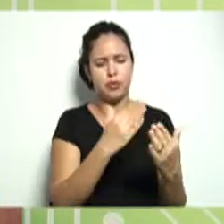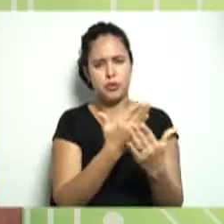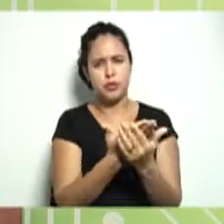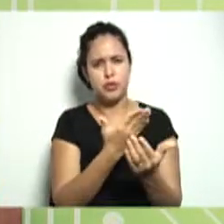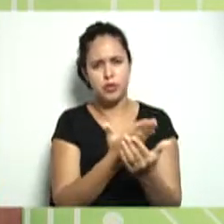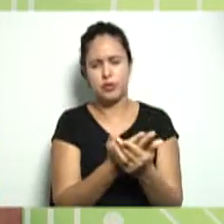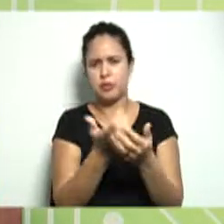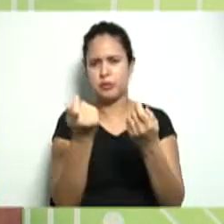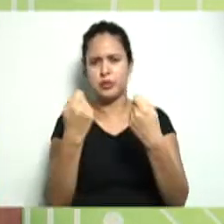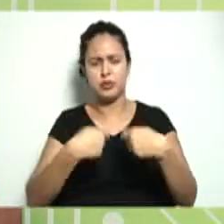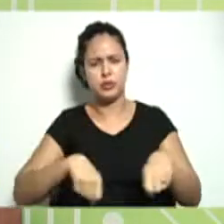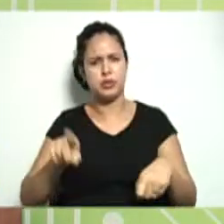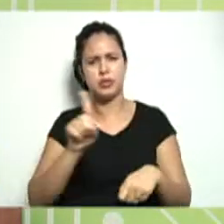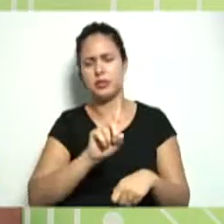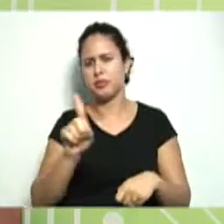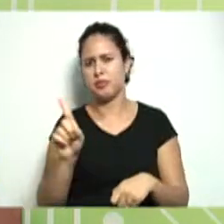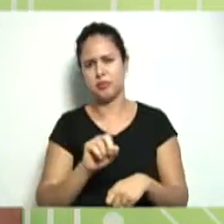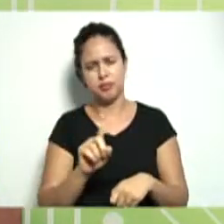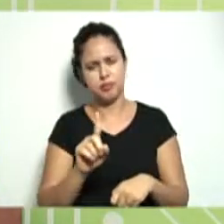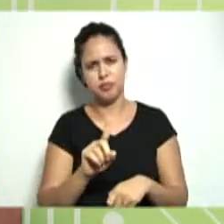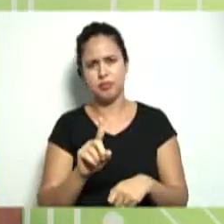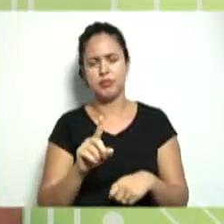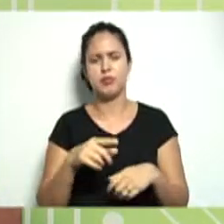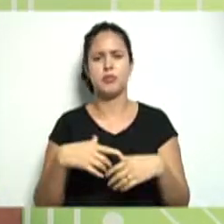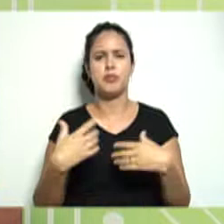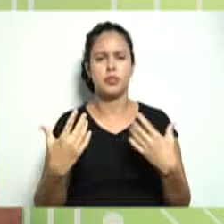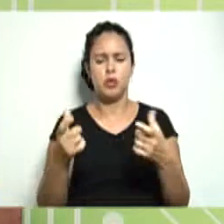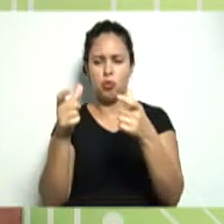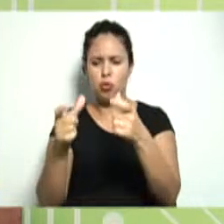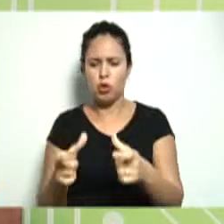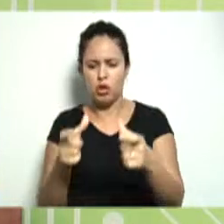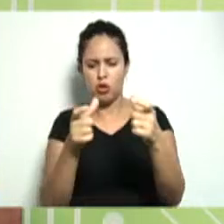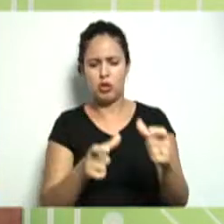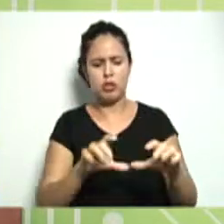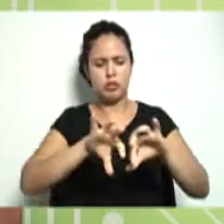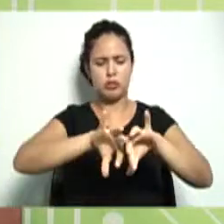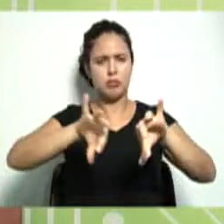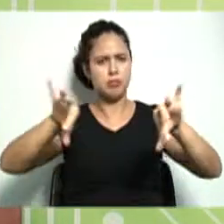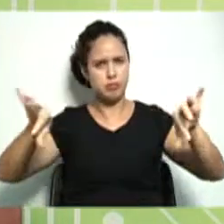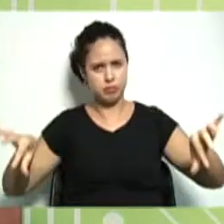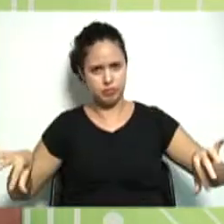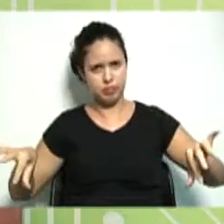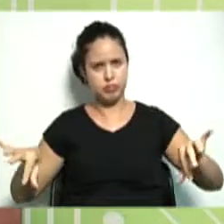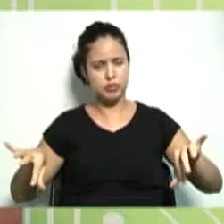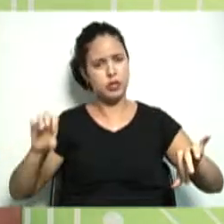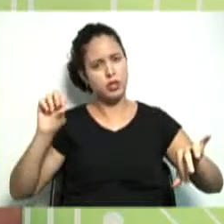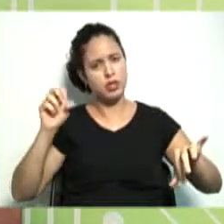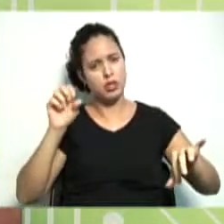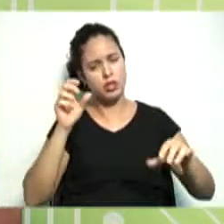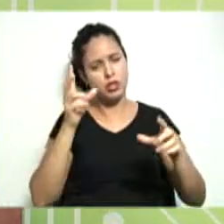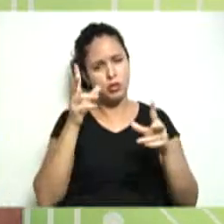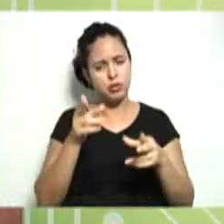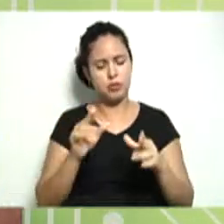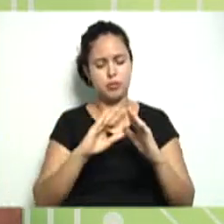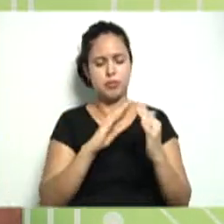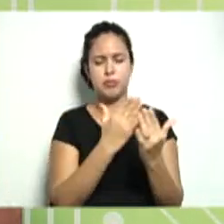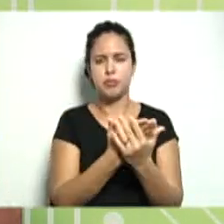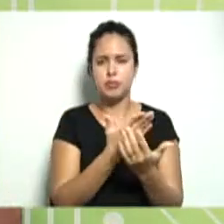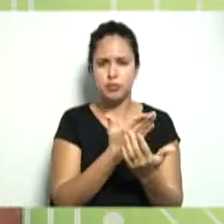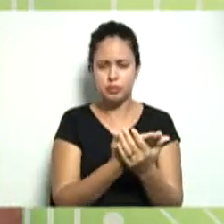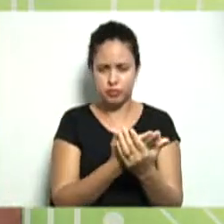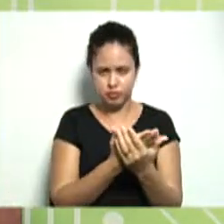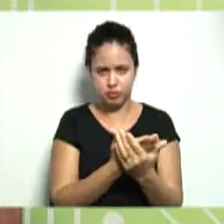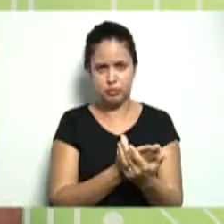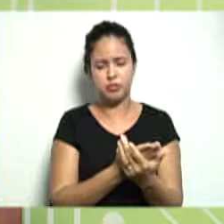a necessidade tão forte de um ambiente separado como a escola, né? Essa era a forma